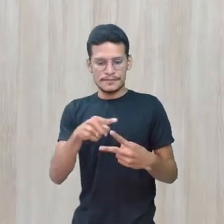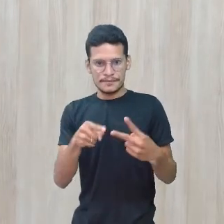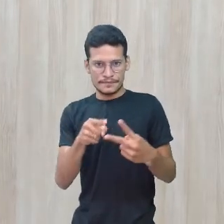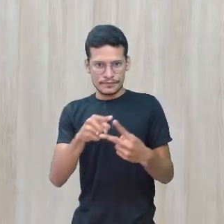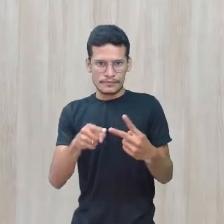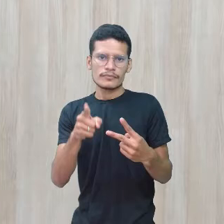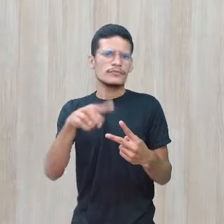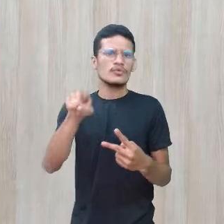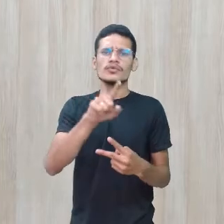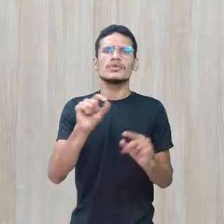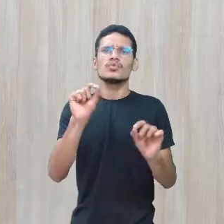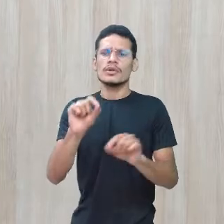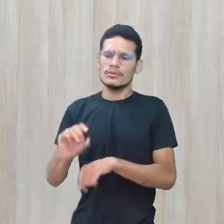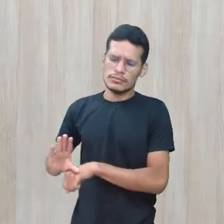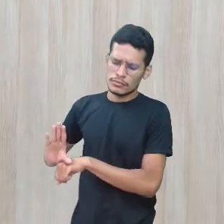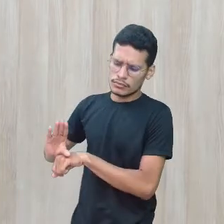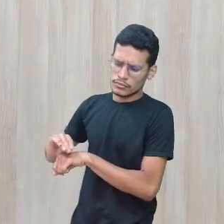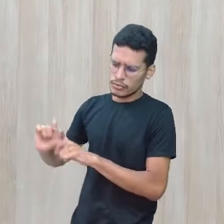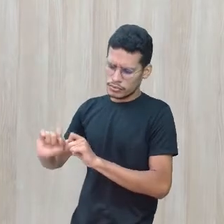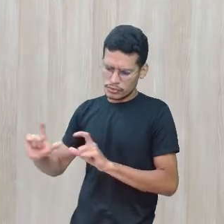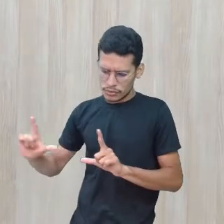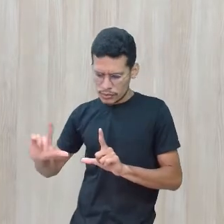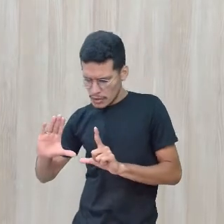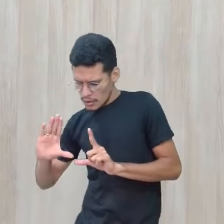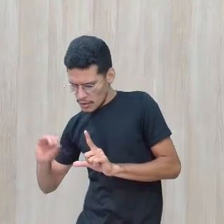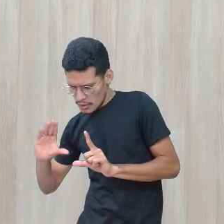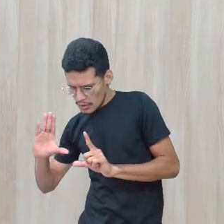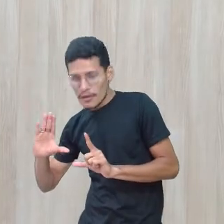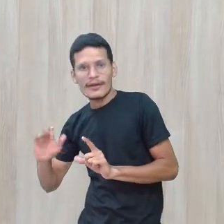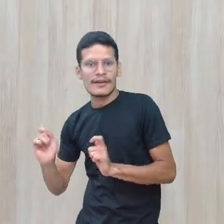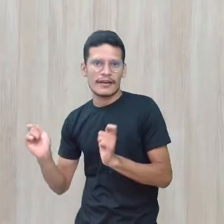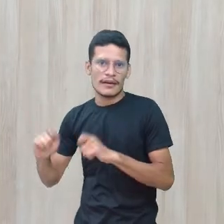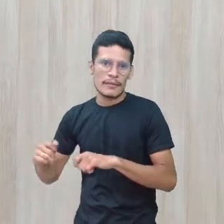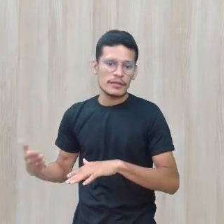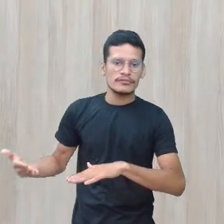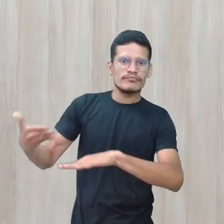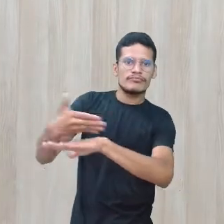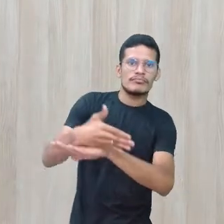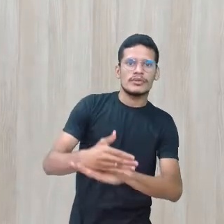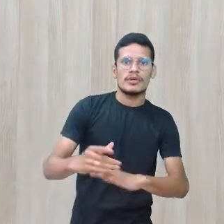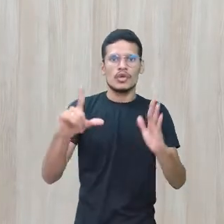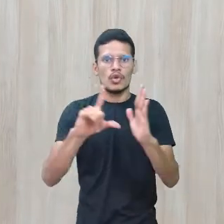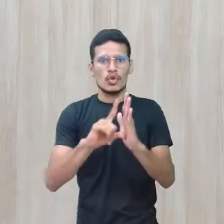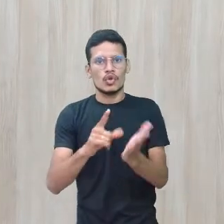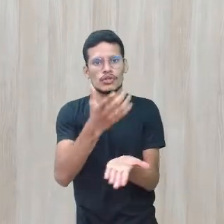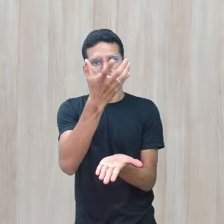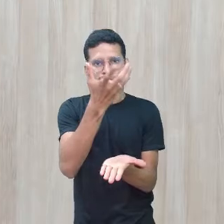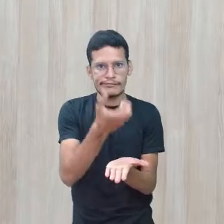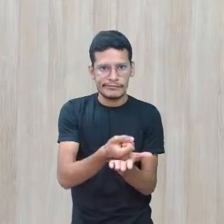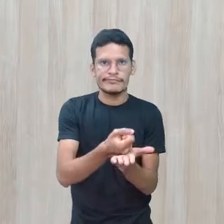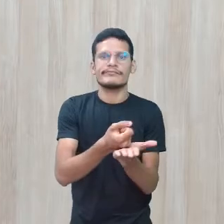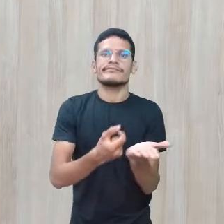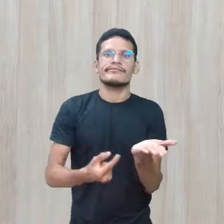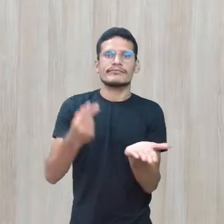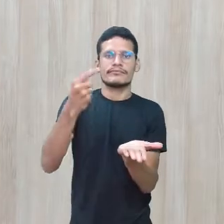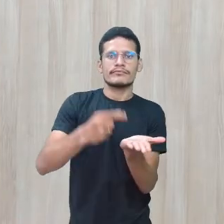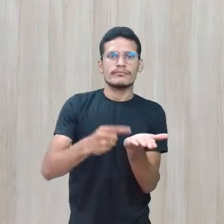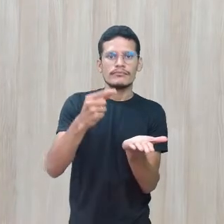basta você direcionar o seu celular para o QR Code que ele vai direcionar você diretamente